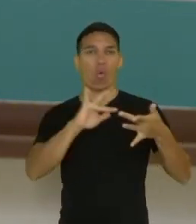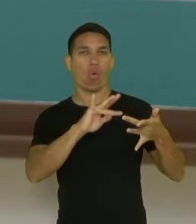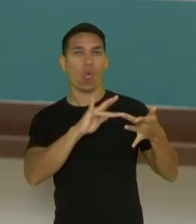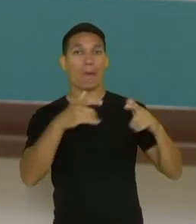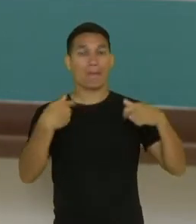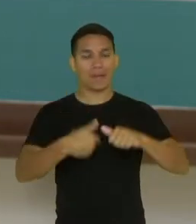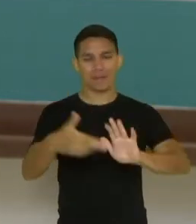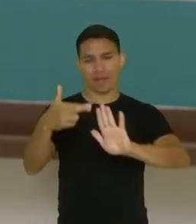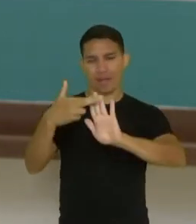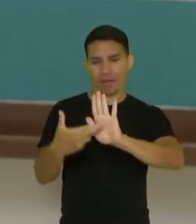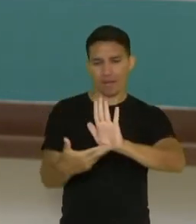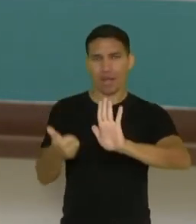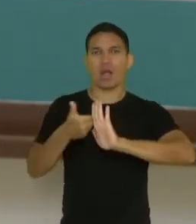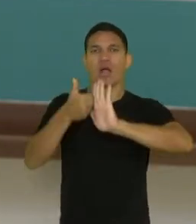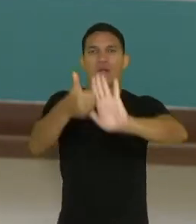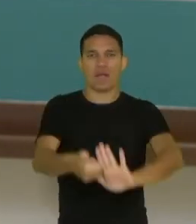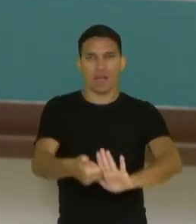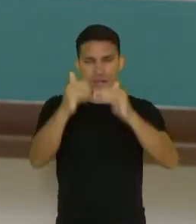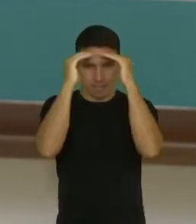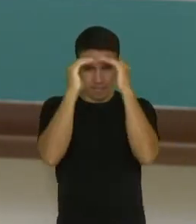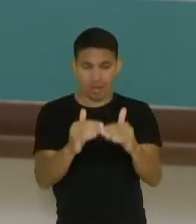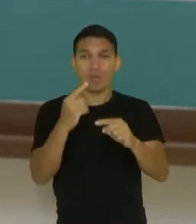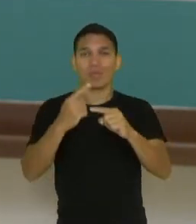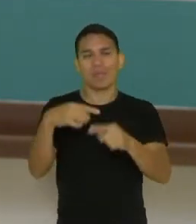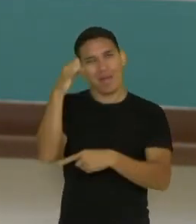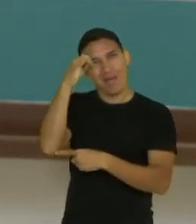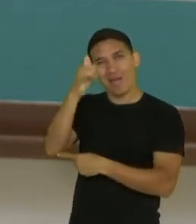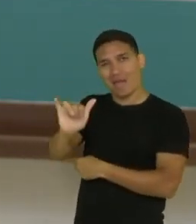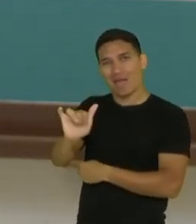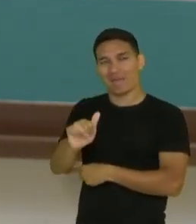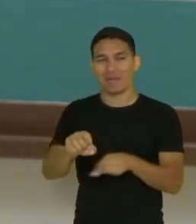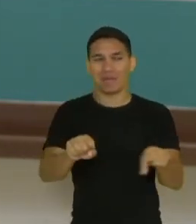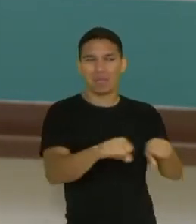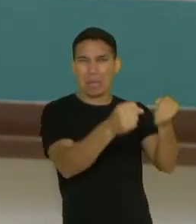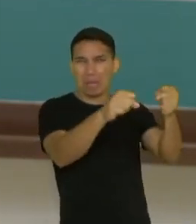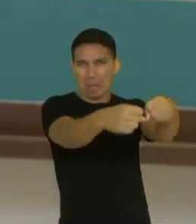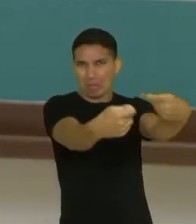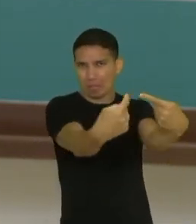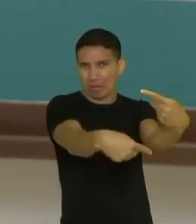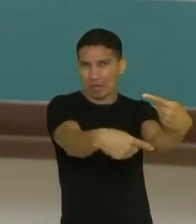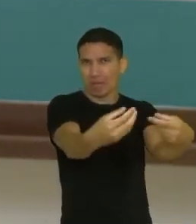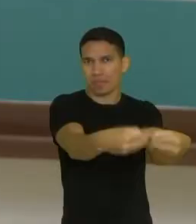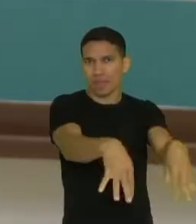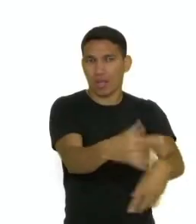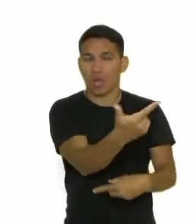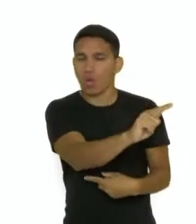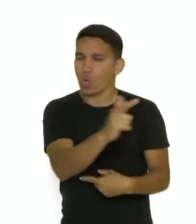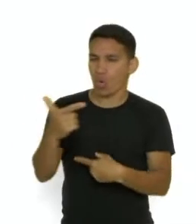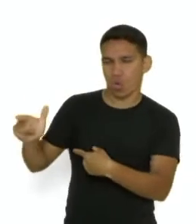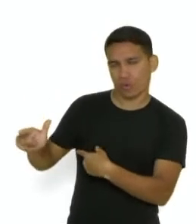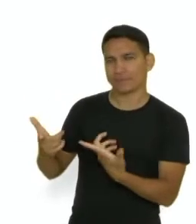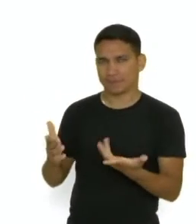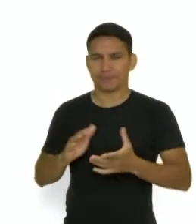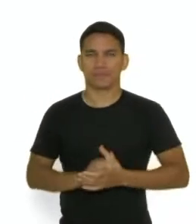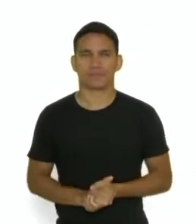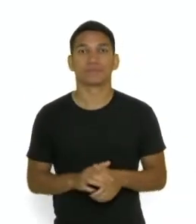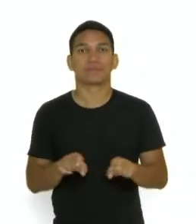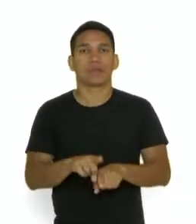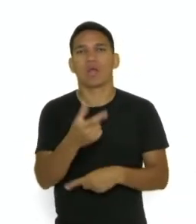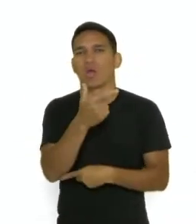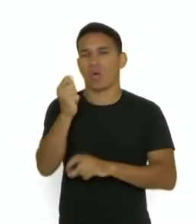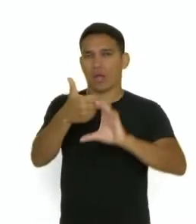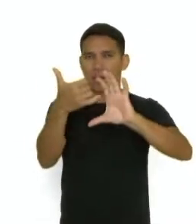seus peito as regras para evitar possíveis lesões ali os meus adversários em algumas outras características